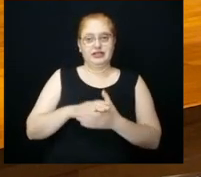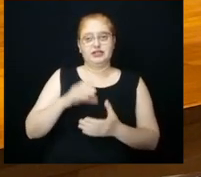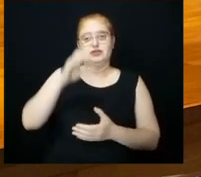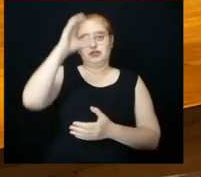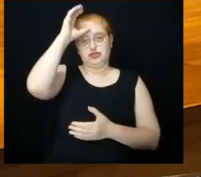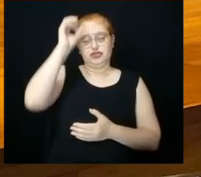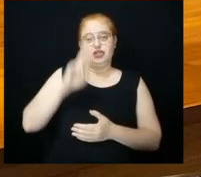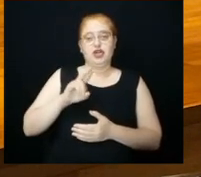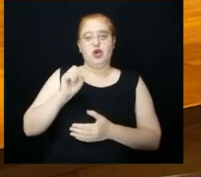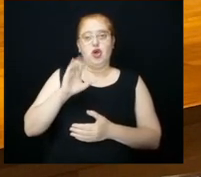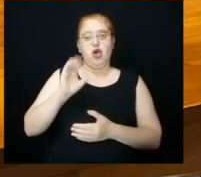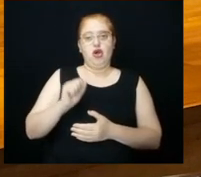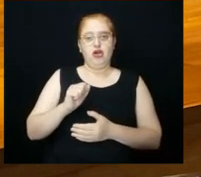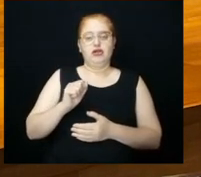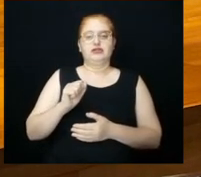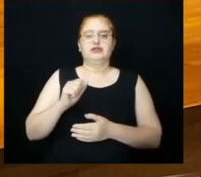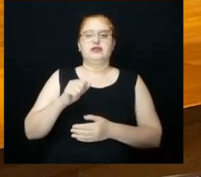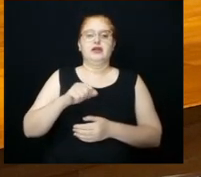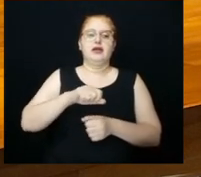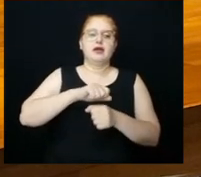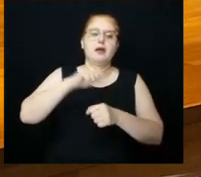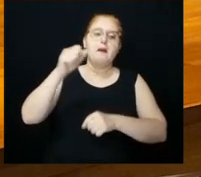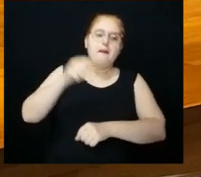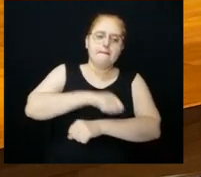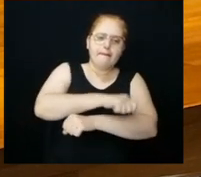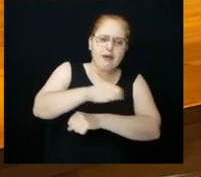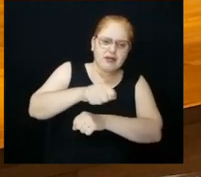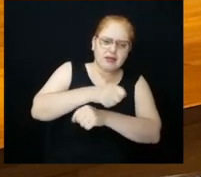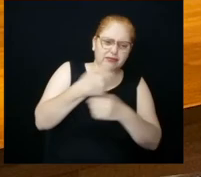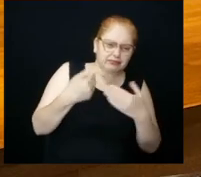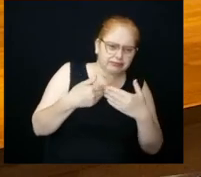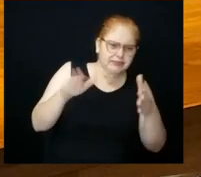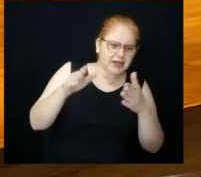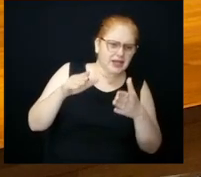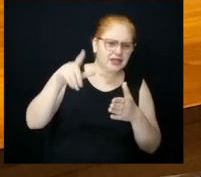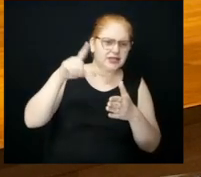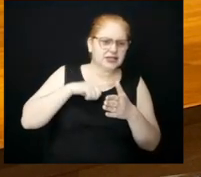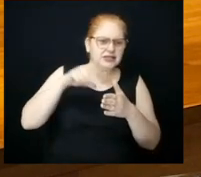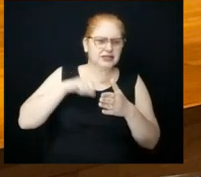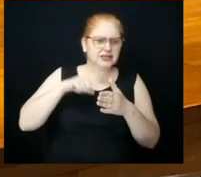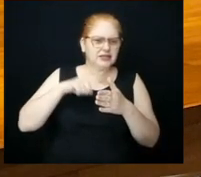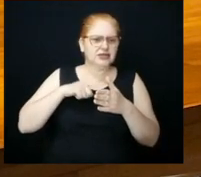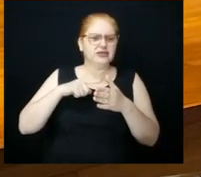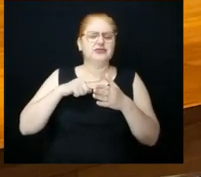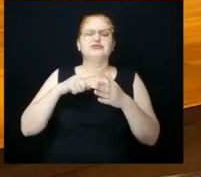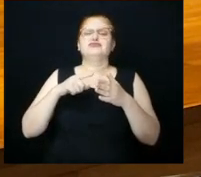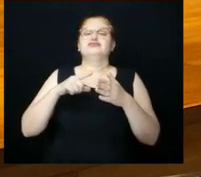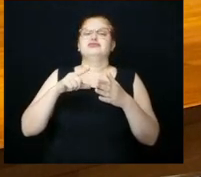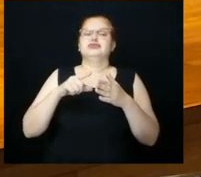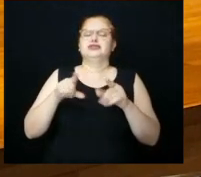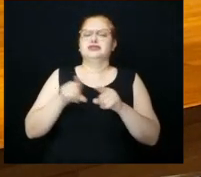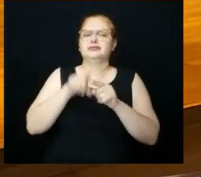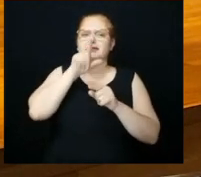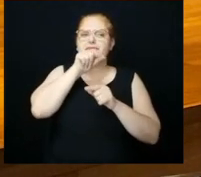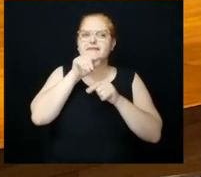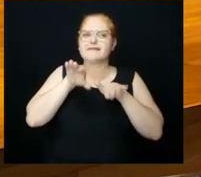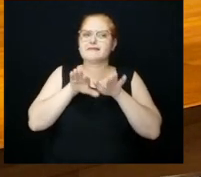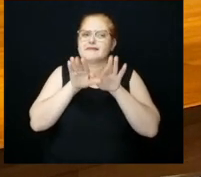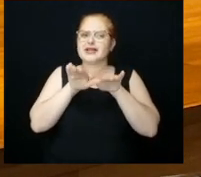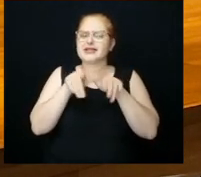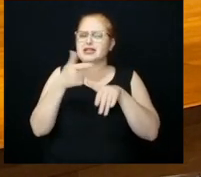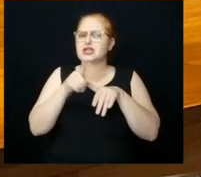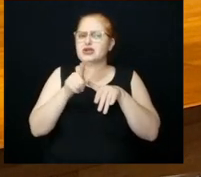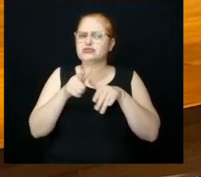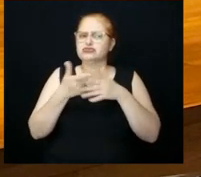O portão estava destrancado e lá dentro, a gaiola enorme das rolas não tinha rolas. A mãe saiu